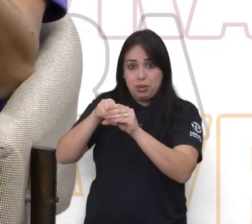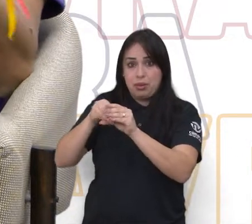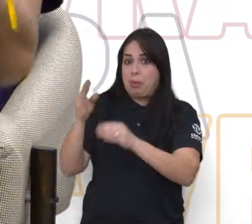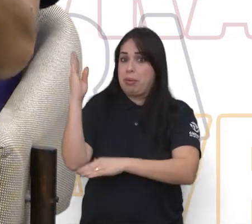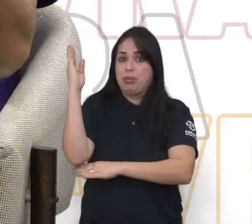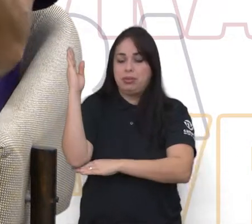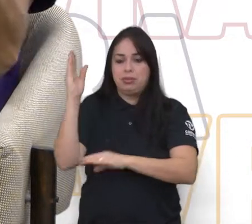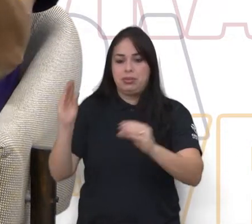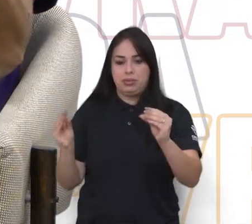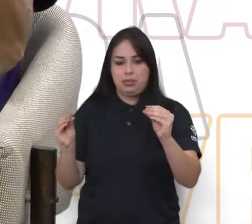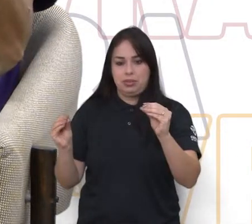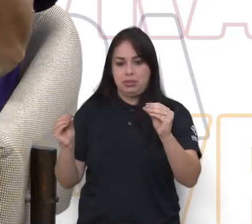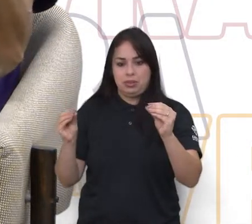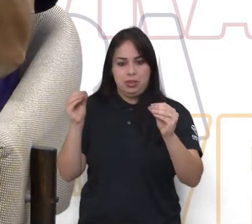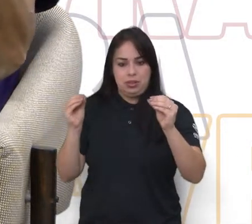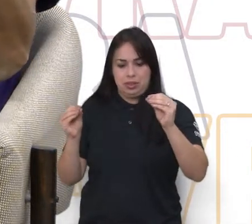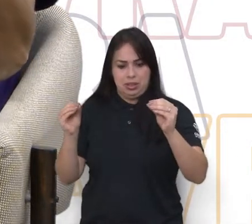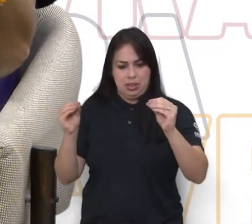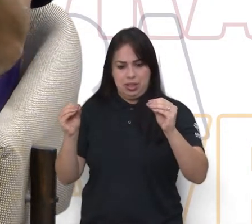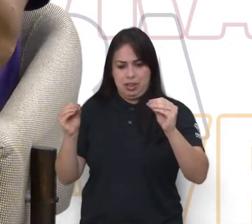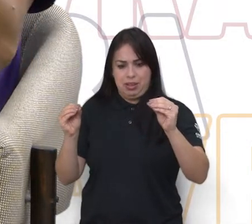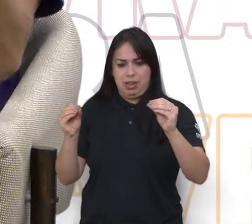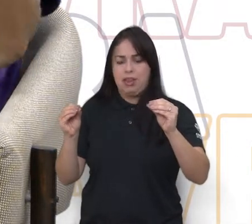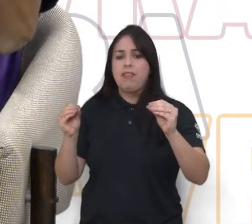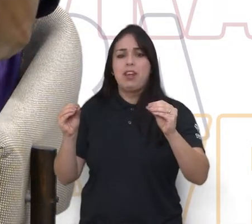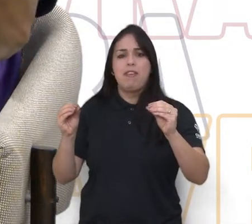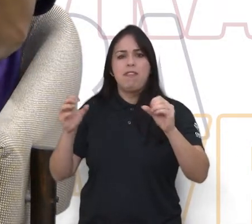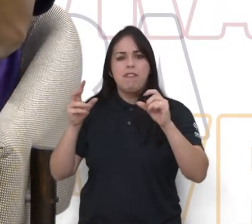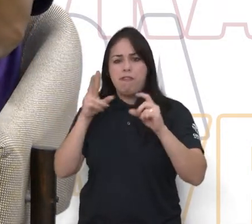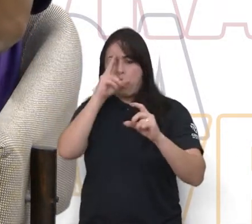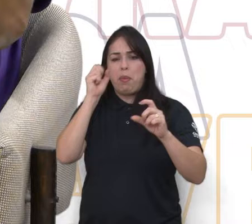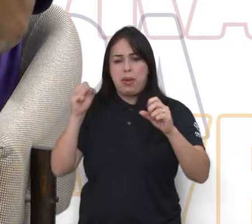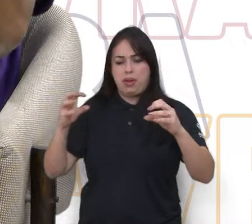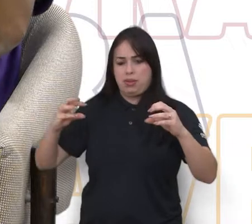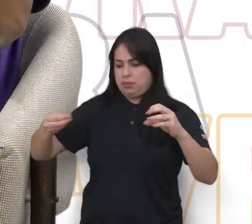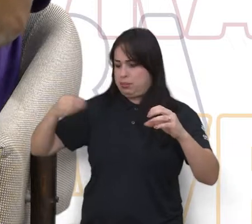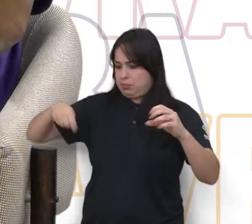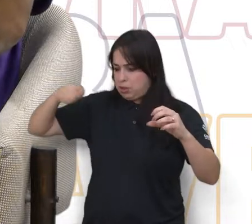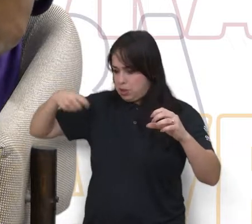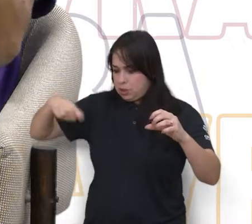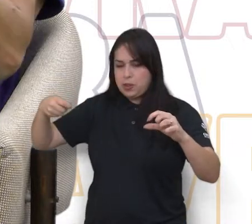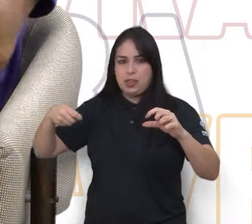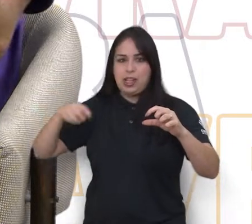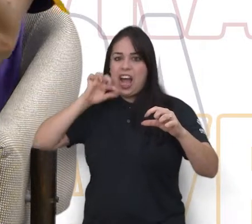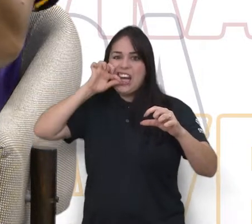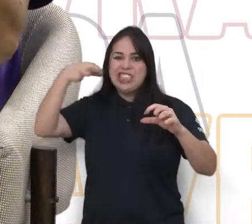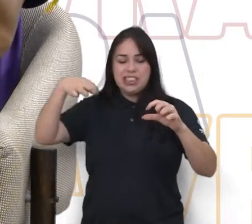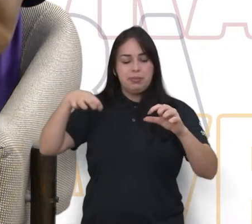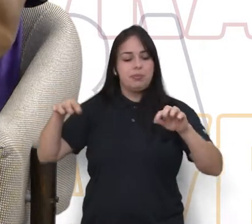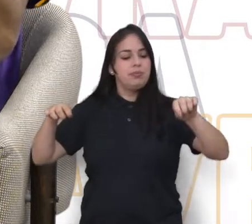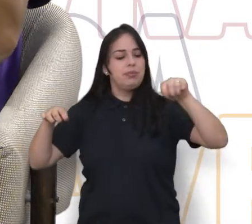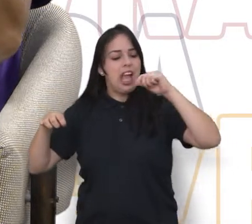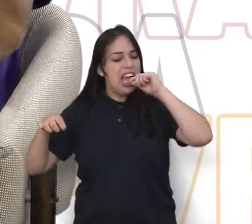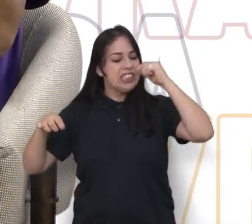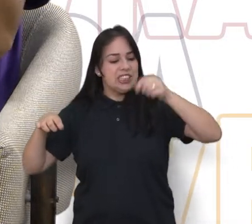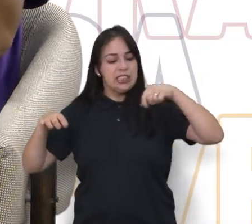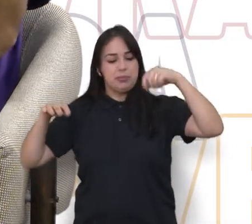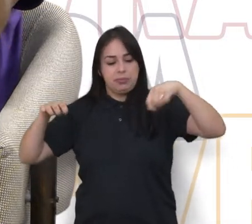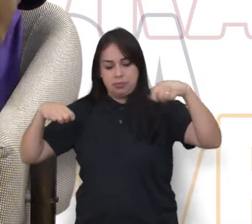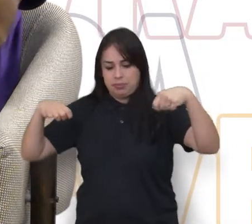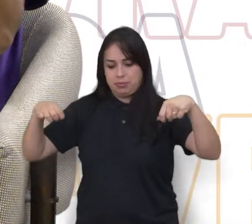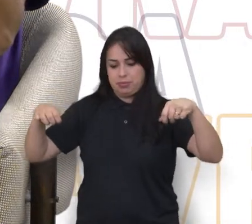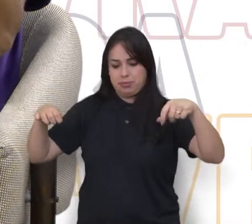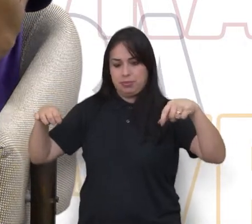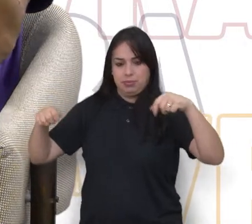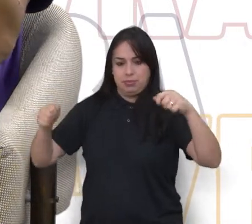aqui dentro, o conduíte fica rígido. E aí é só você tampou aqui com fita crepe, tampou o outro lado com fita crepe, para a